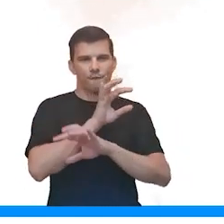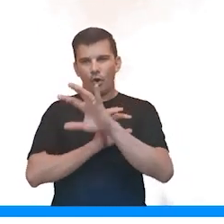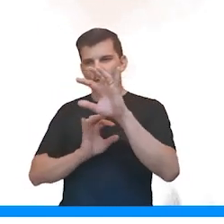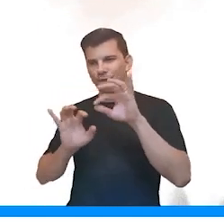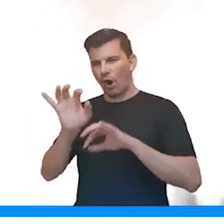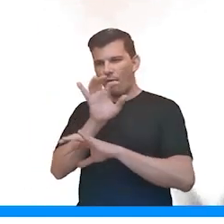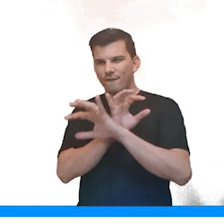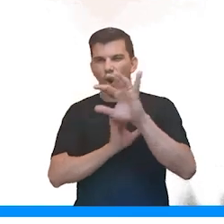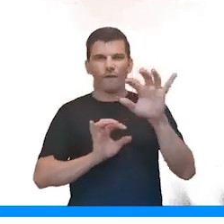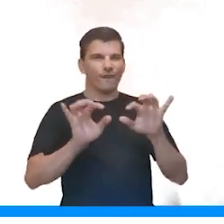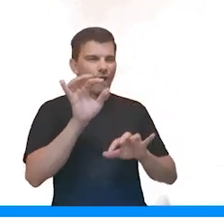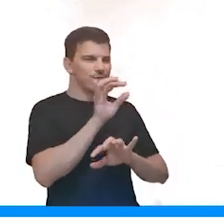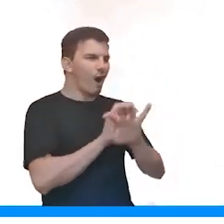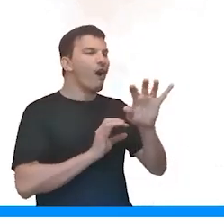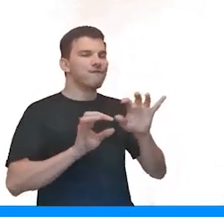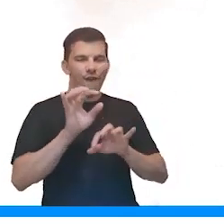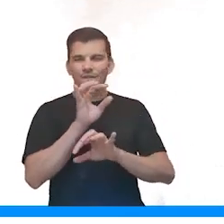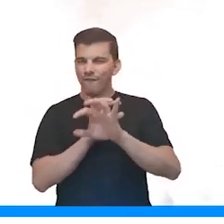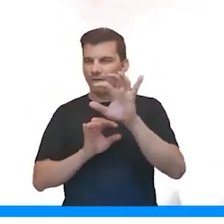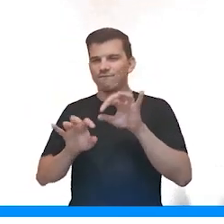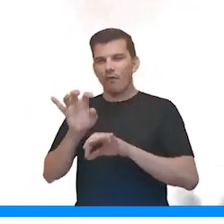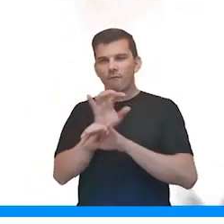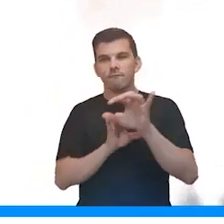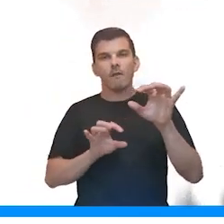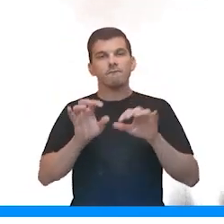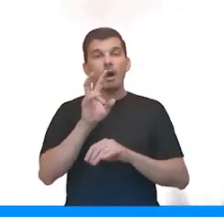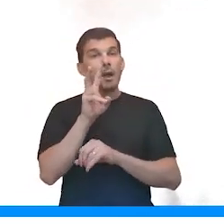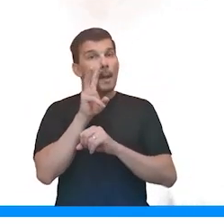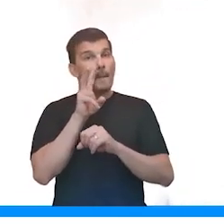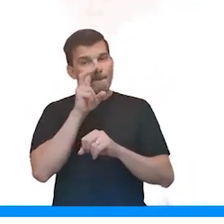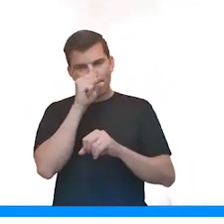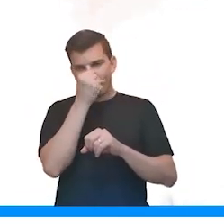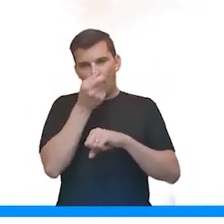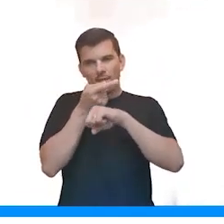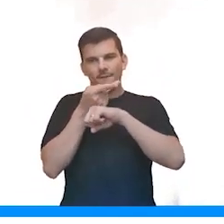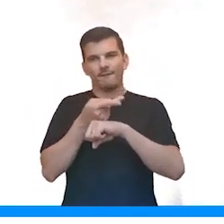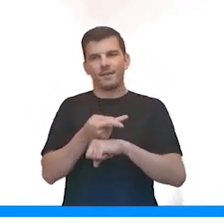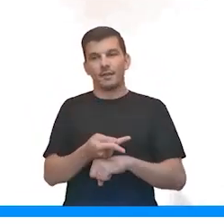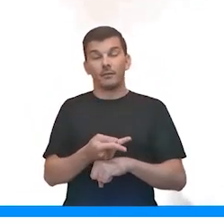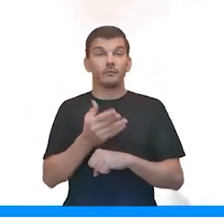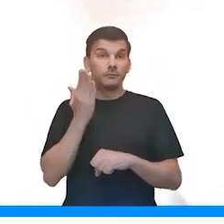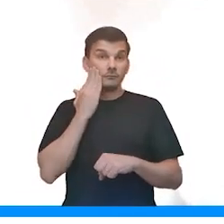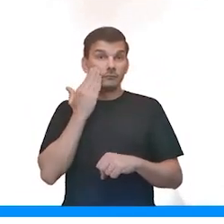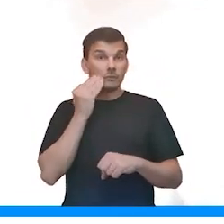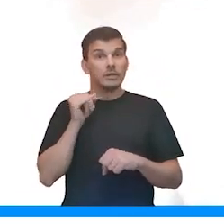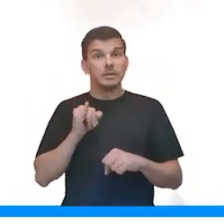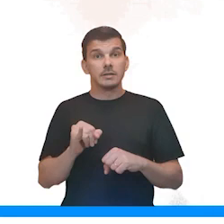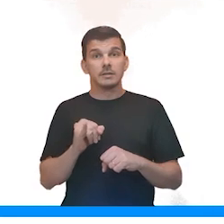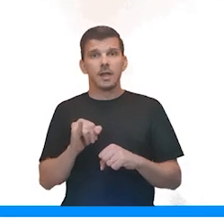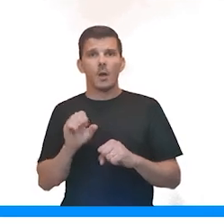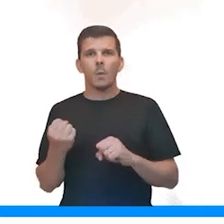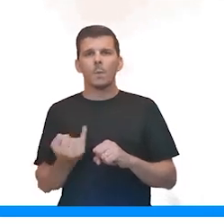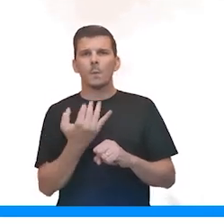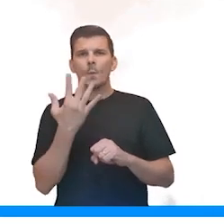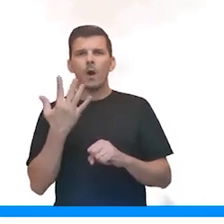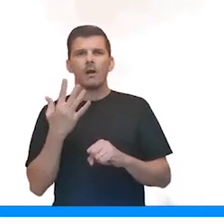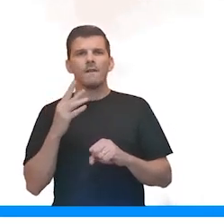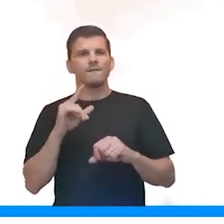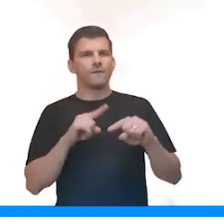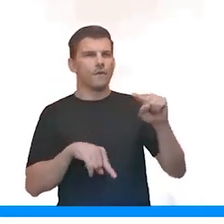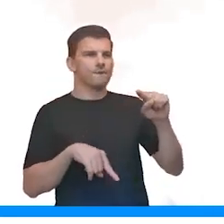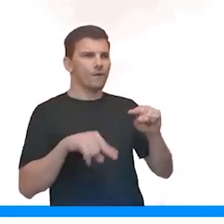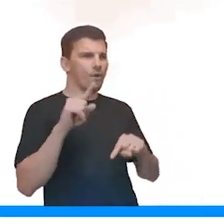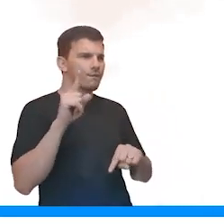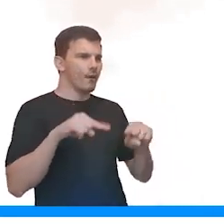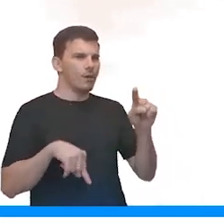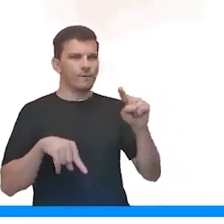Olha lá, ó. Olha que legal, galera. Aqueci o gás, a pressão aumenta. Viu? Então, se eu